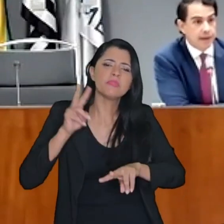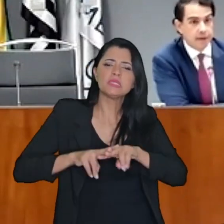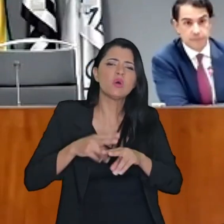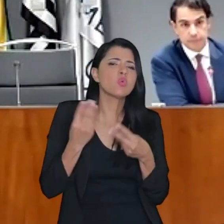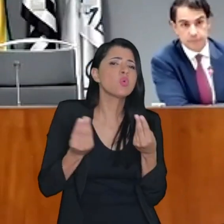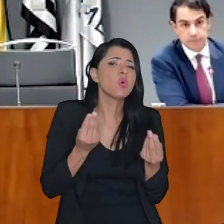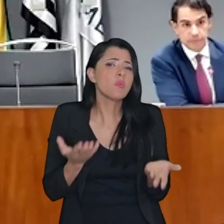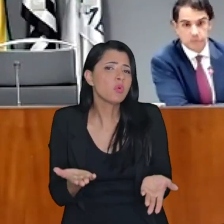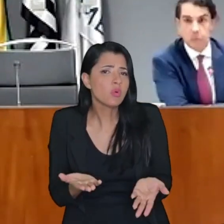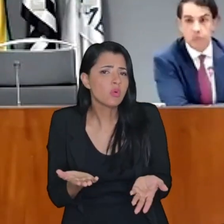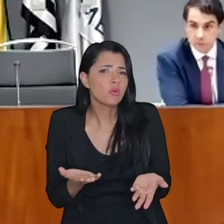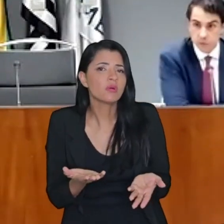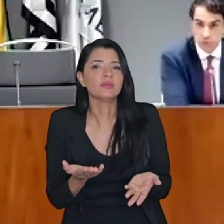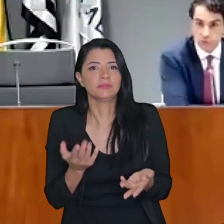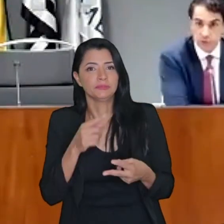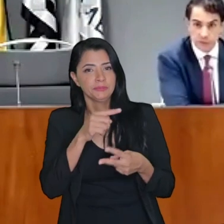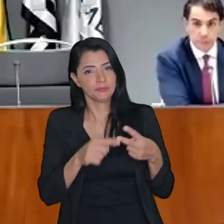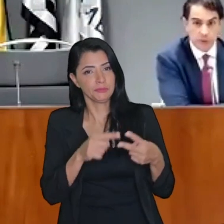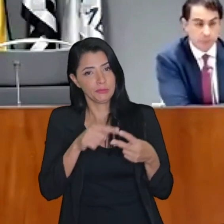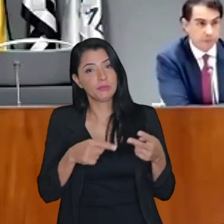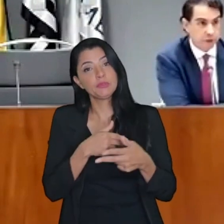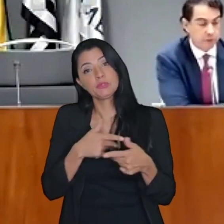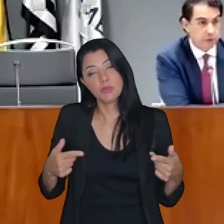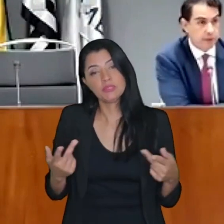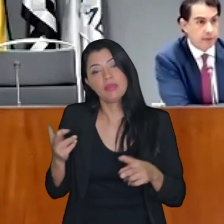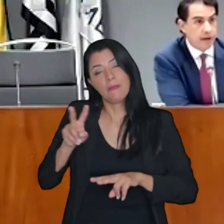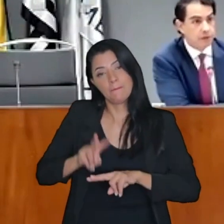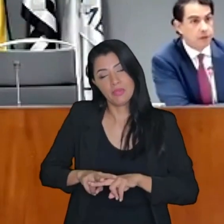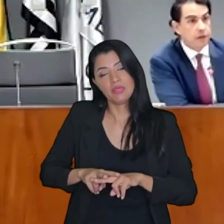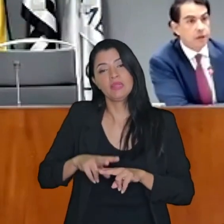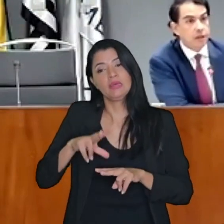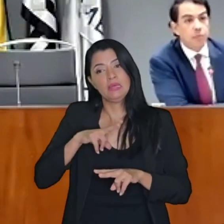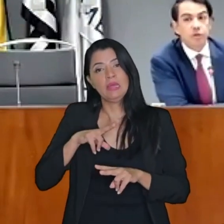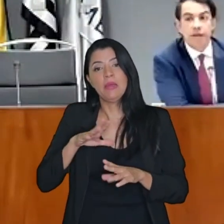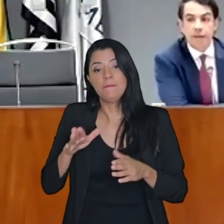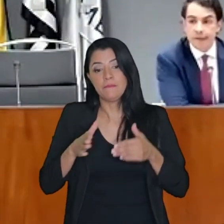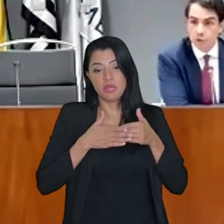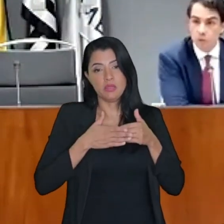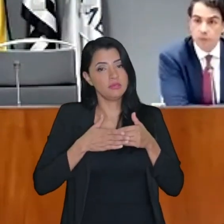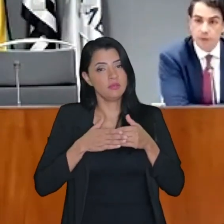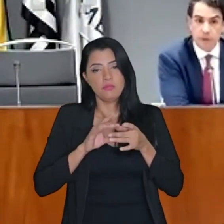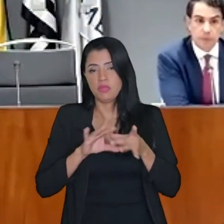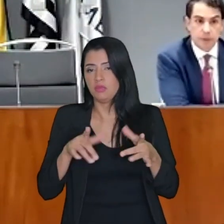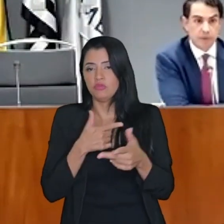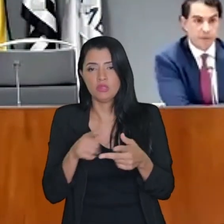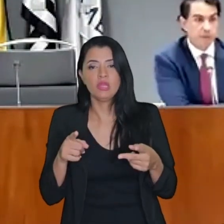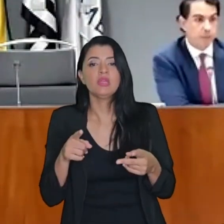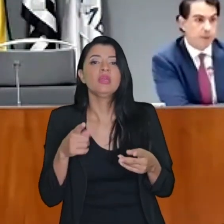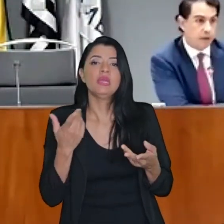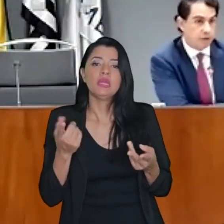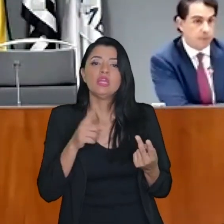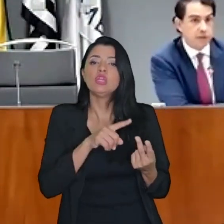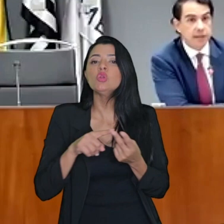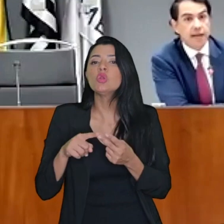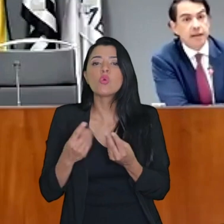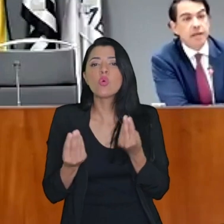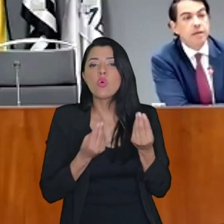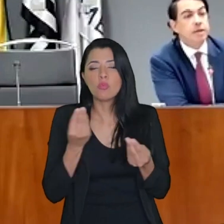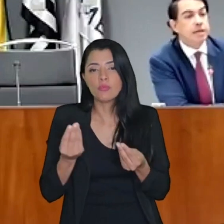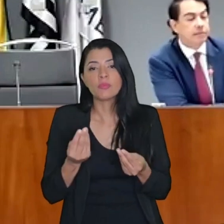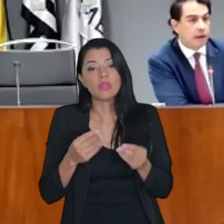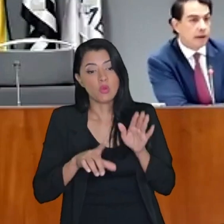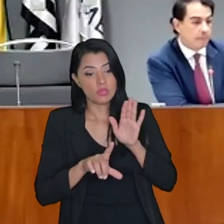que maneira. Então, são duas circunstâncias, a pena privativa de liberdade e a modalidade de cumprimento da pena privativa de liberdade. Na medida em que a